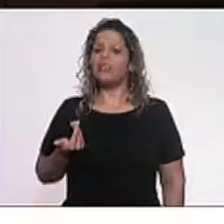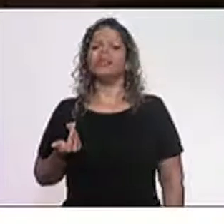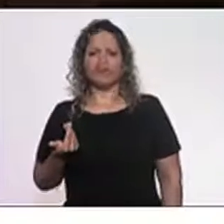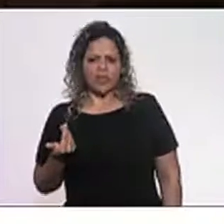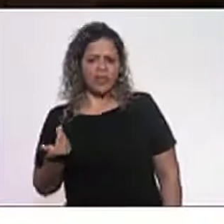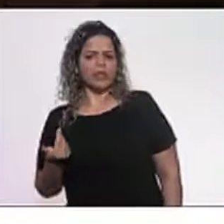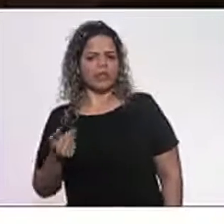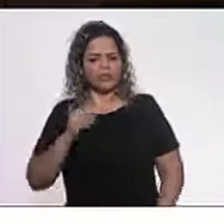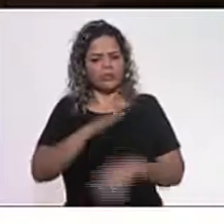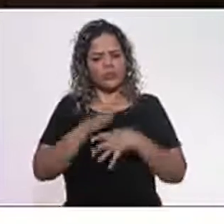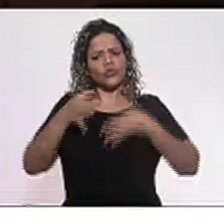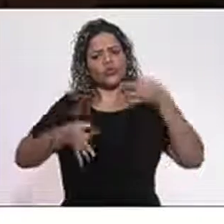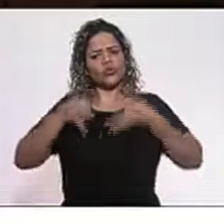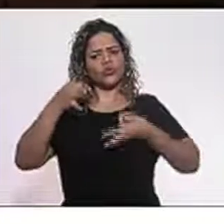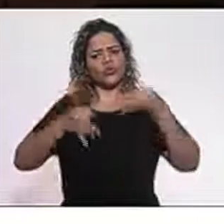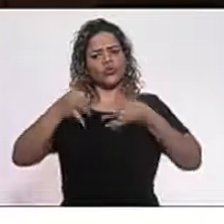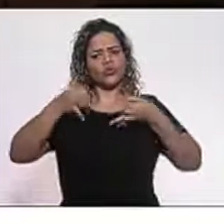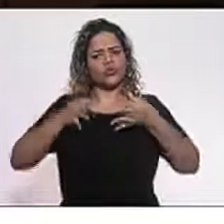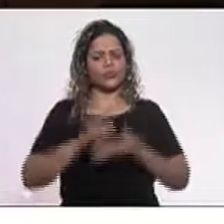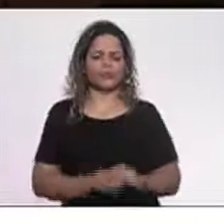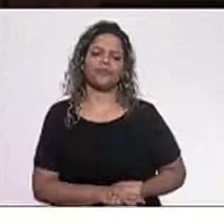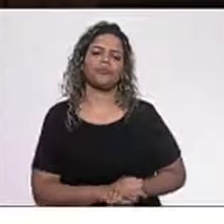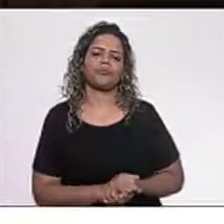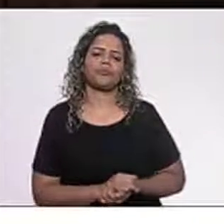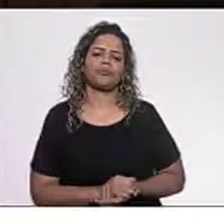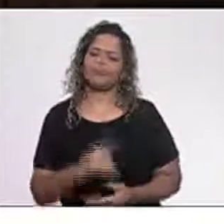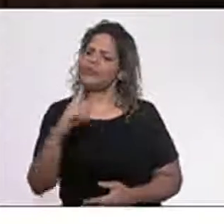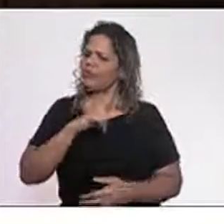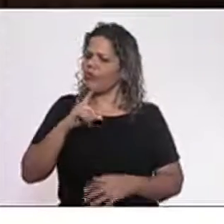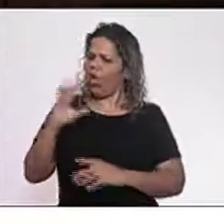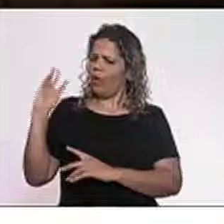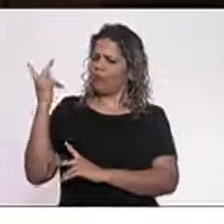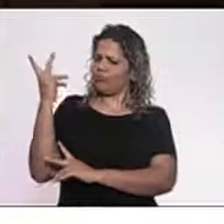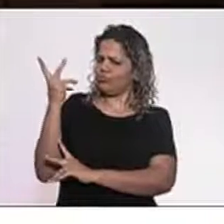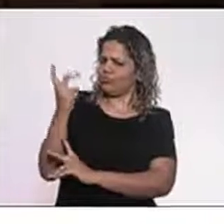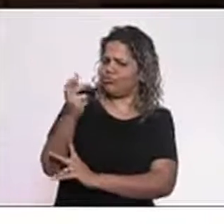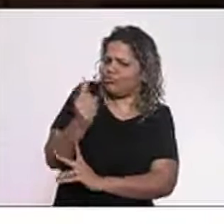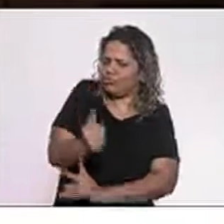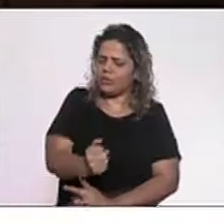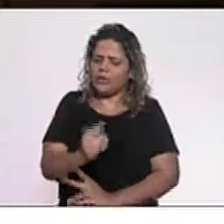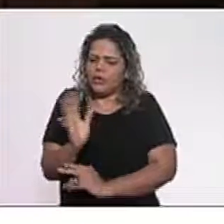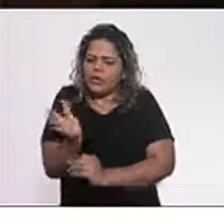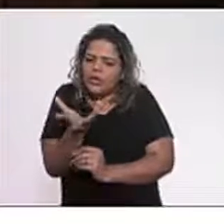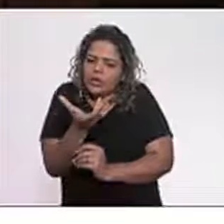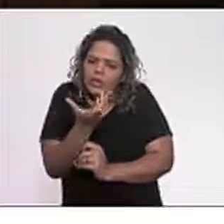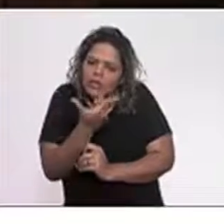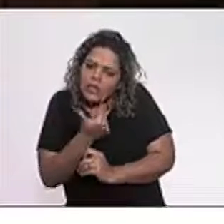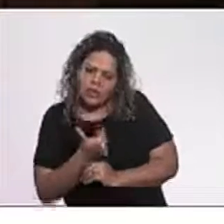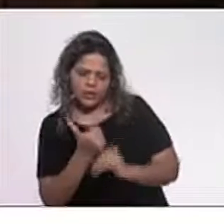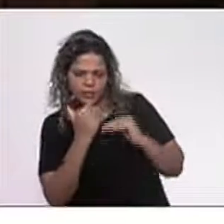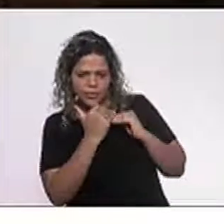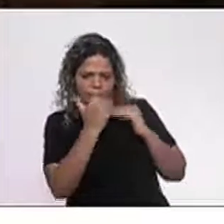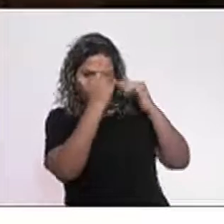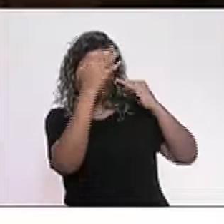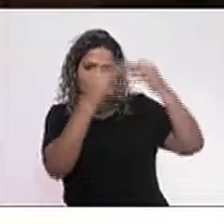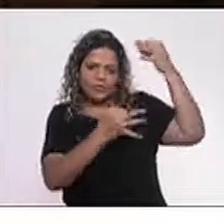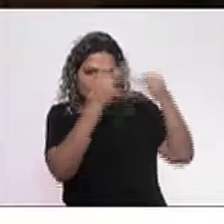uma excelente jurista. Tem um histórico intocável no Tribunal de